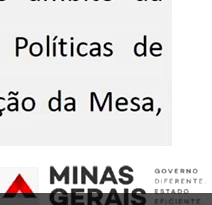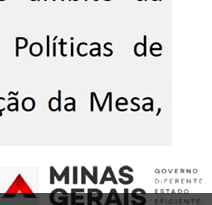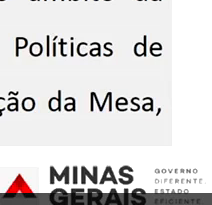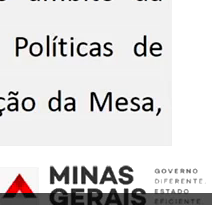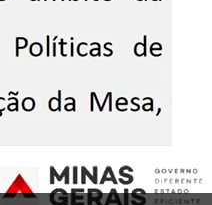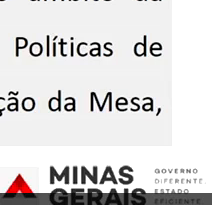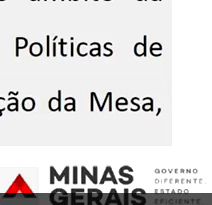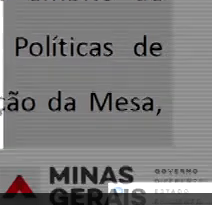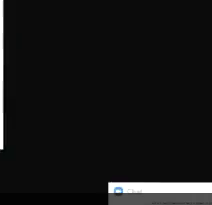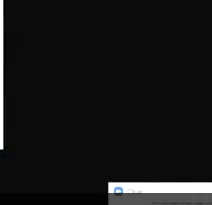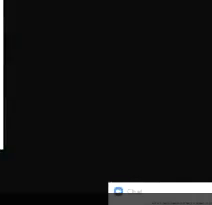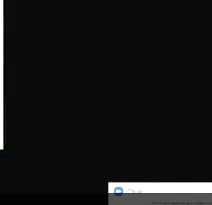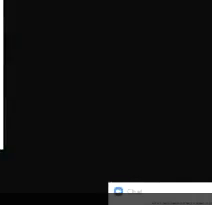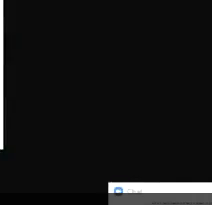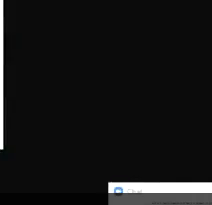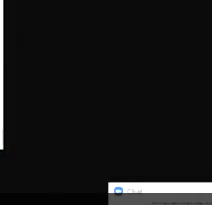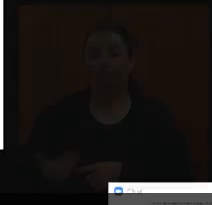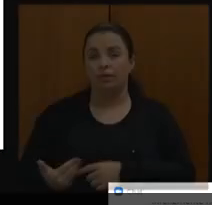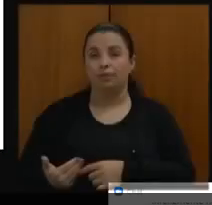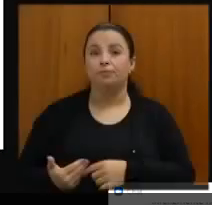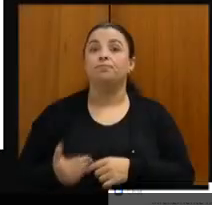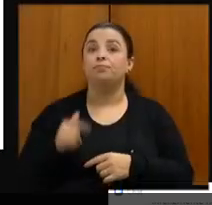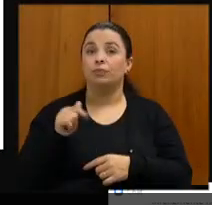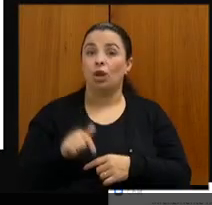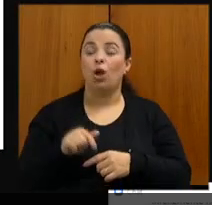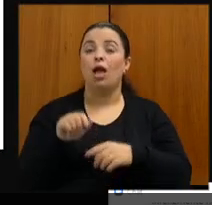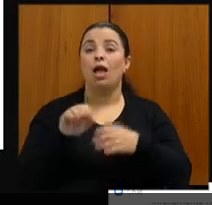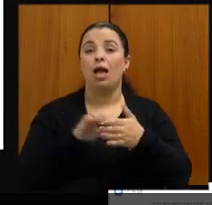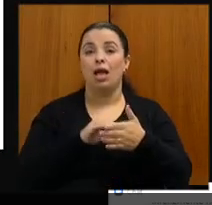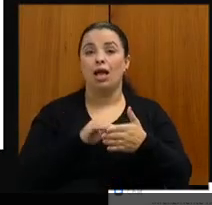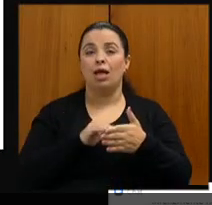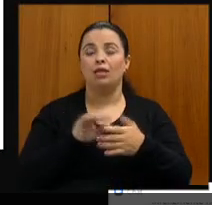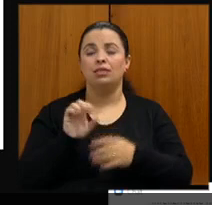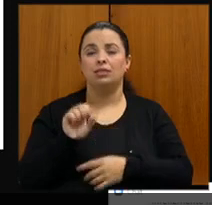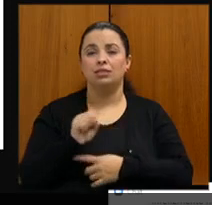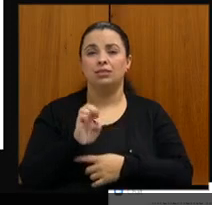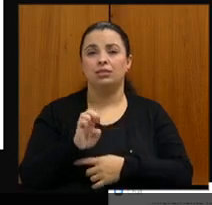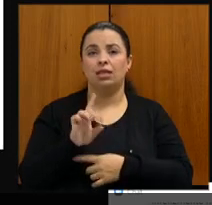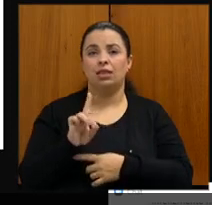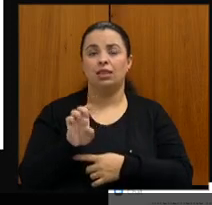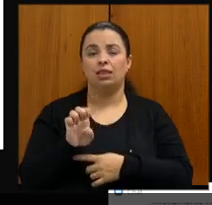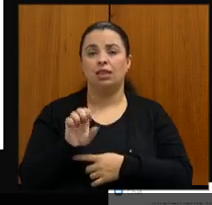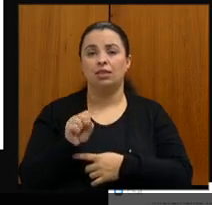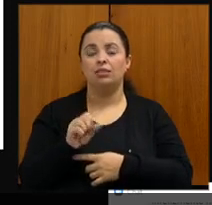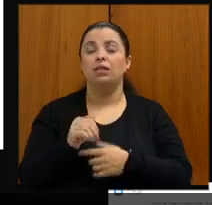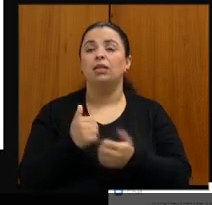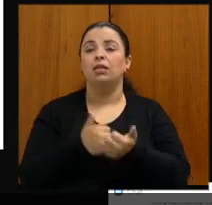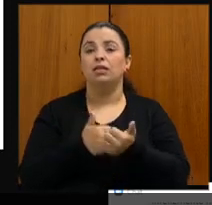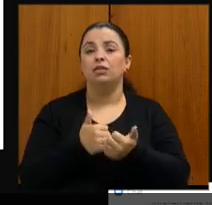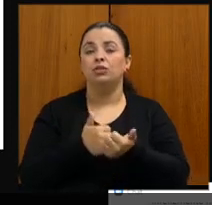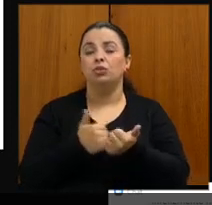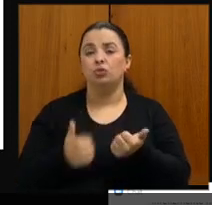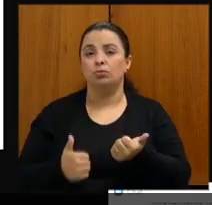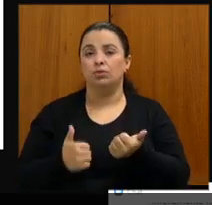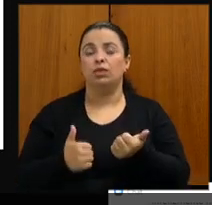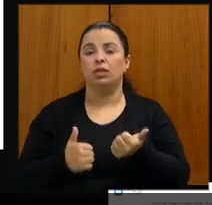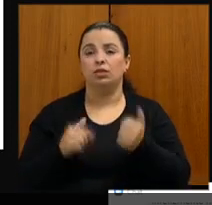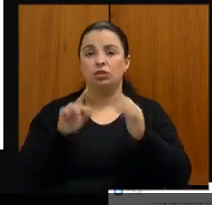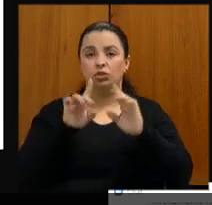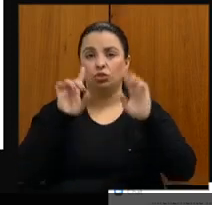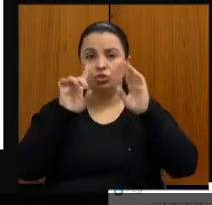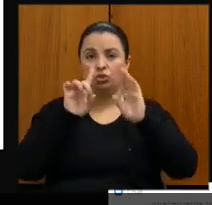nesse sentido a sedese no âmbito da subsecretaria de direitos humanos por meio da Diretoria de